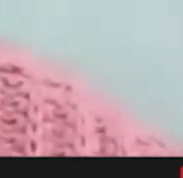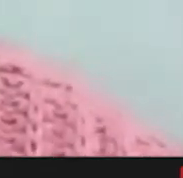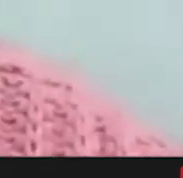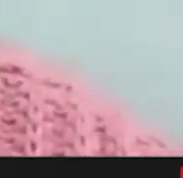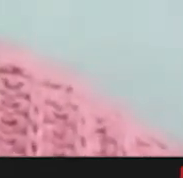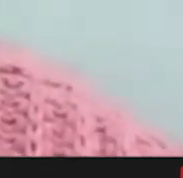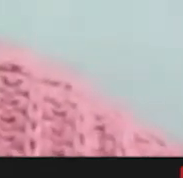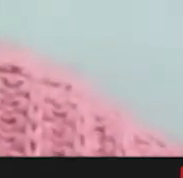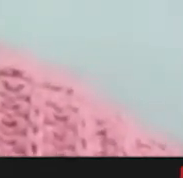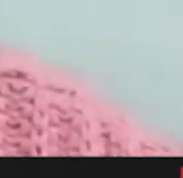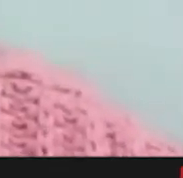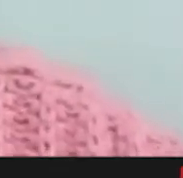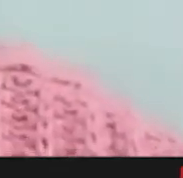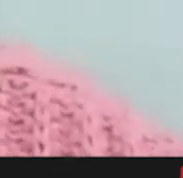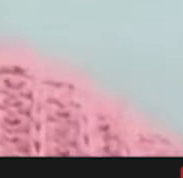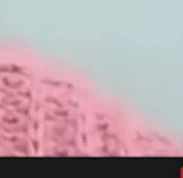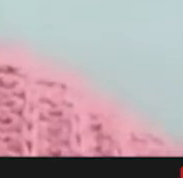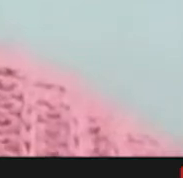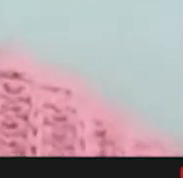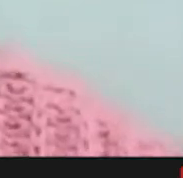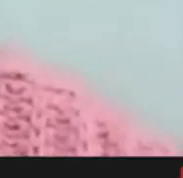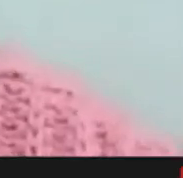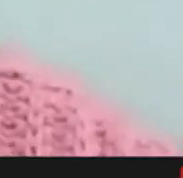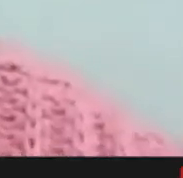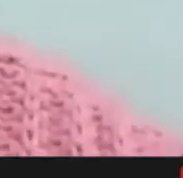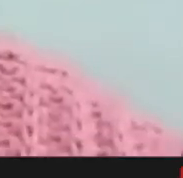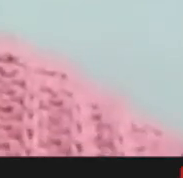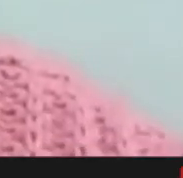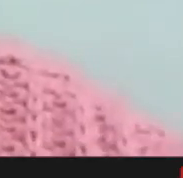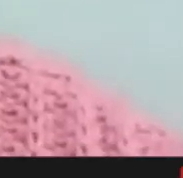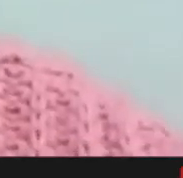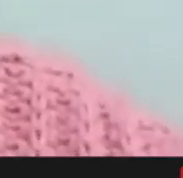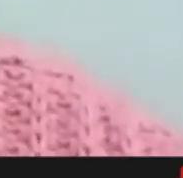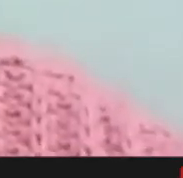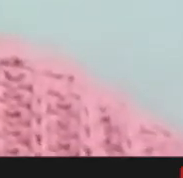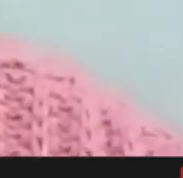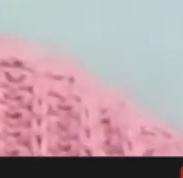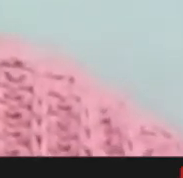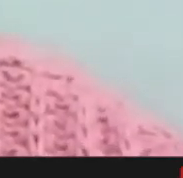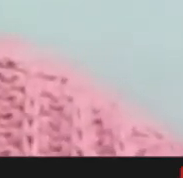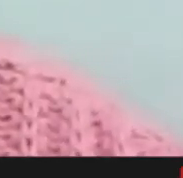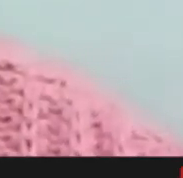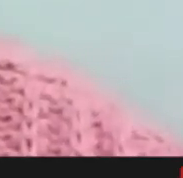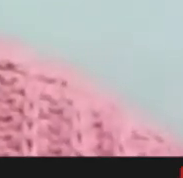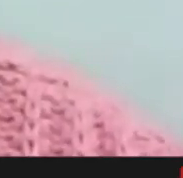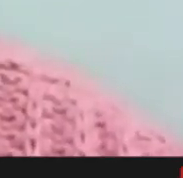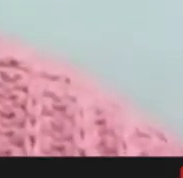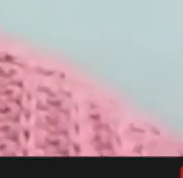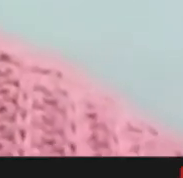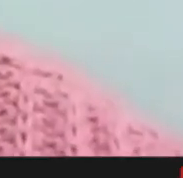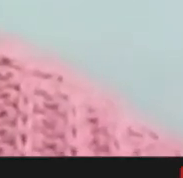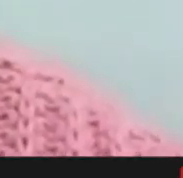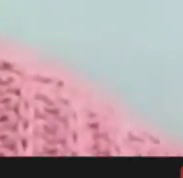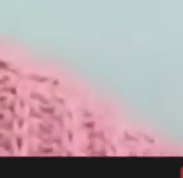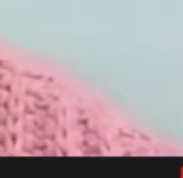técnicos administrativos, seus docentes e alunos, e seu conjunto de pesquisa trazendo